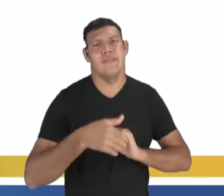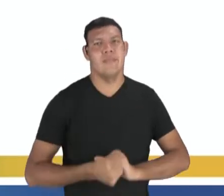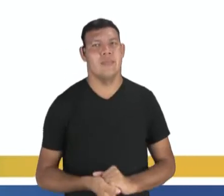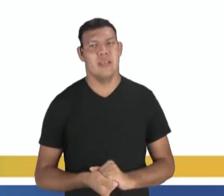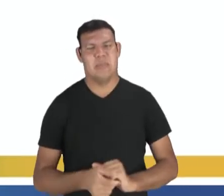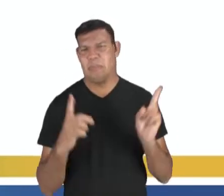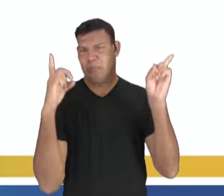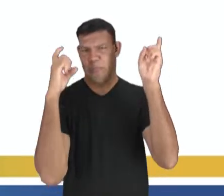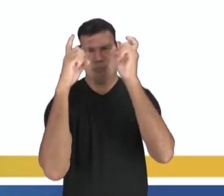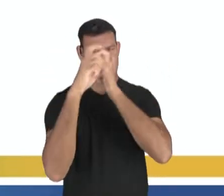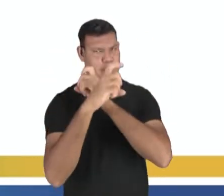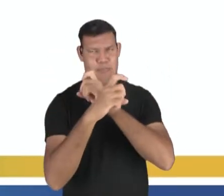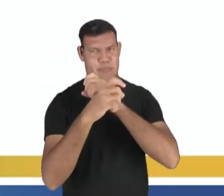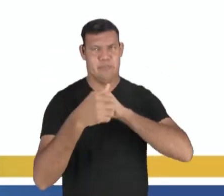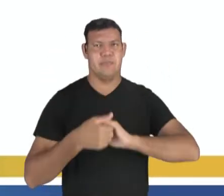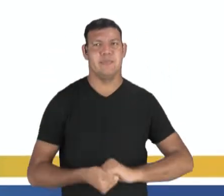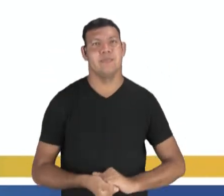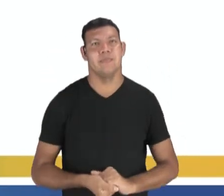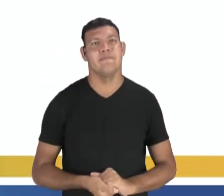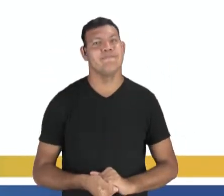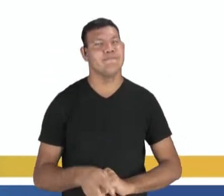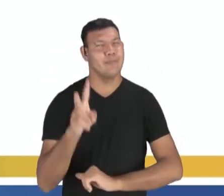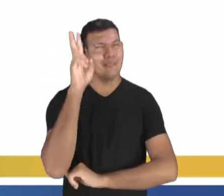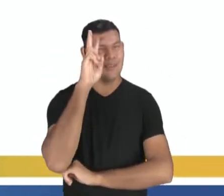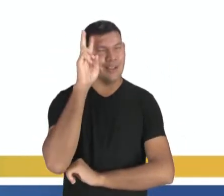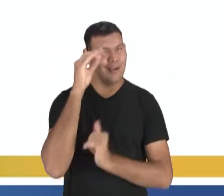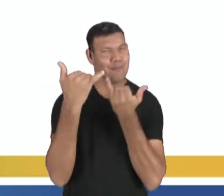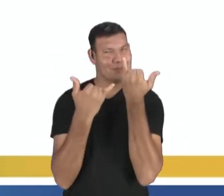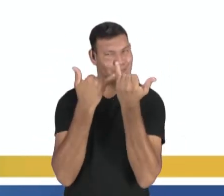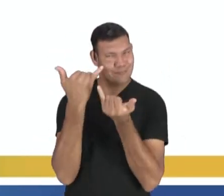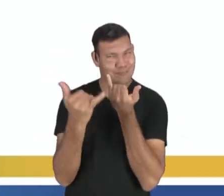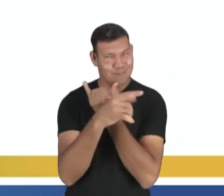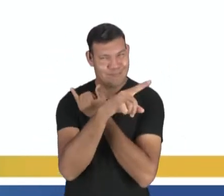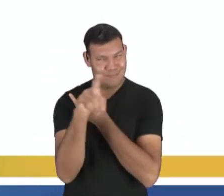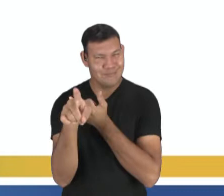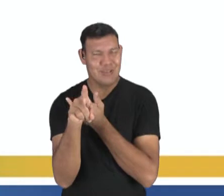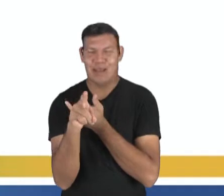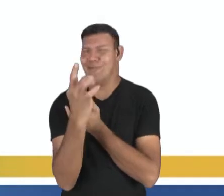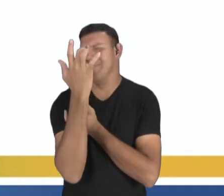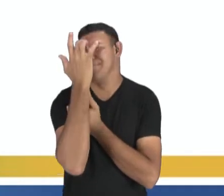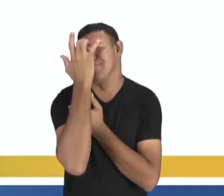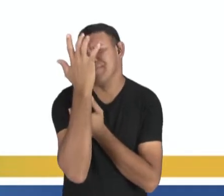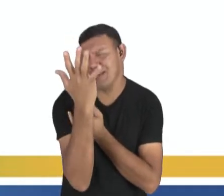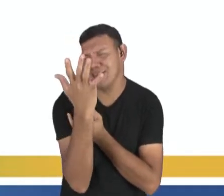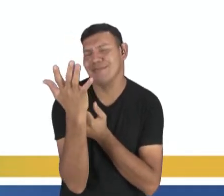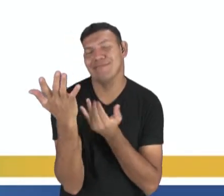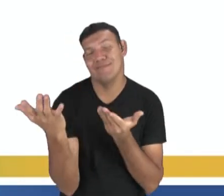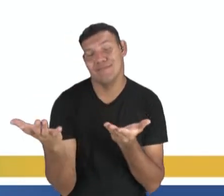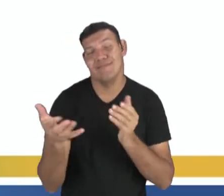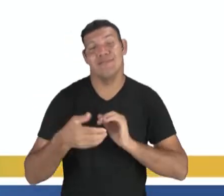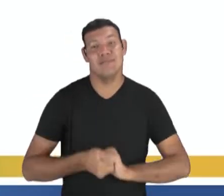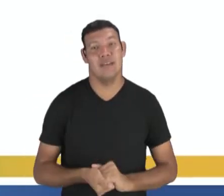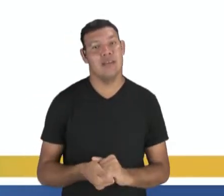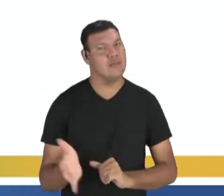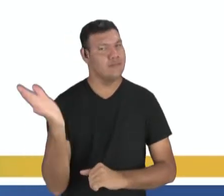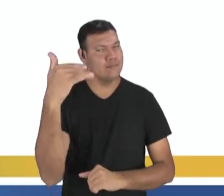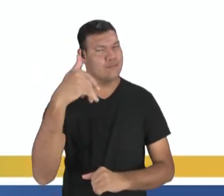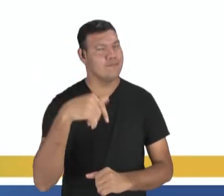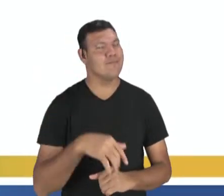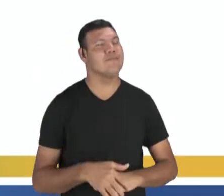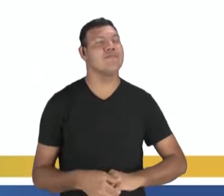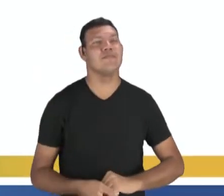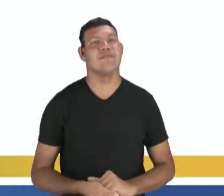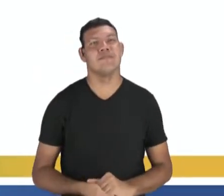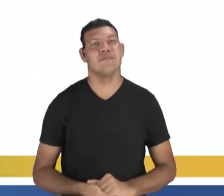ela não é tão difícil lembra que eu fiz a brincadeira só quer ser fácil Bom vamos